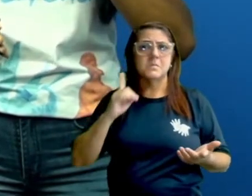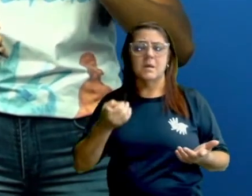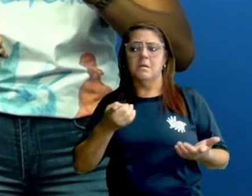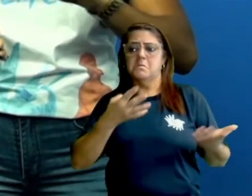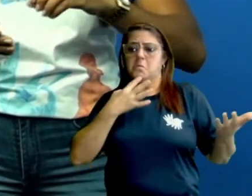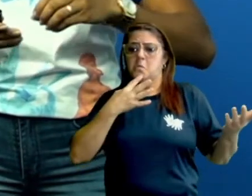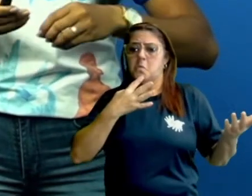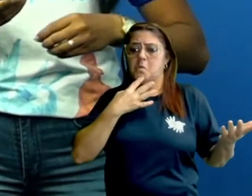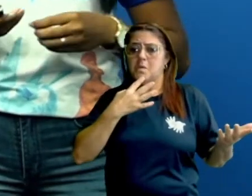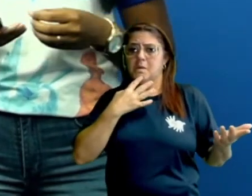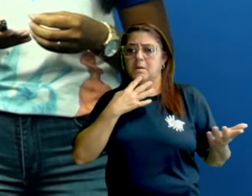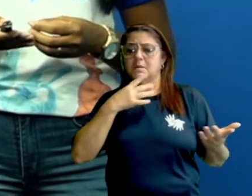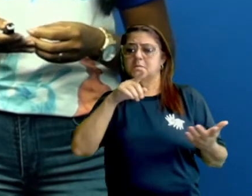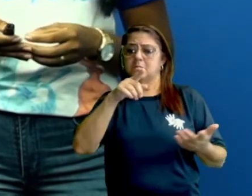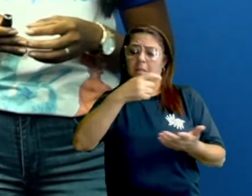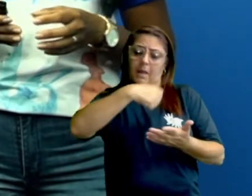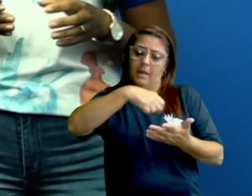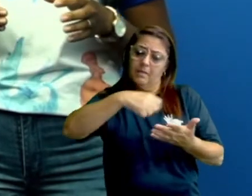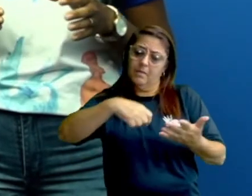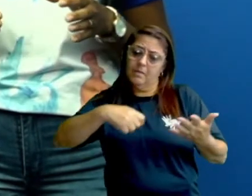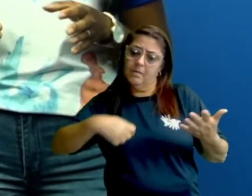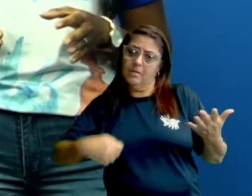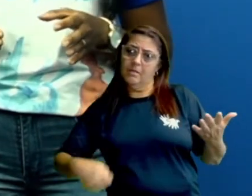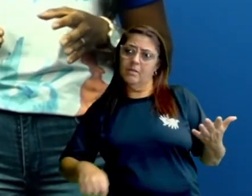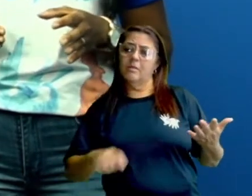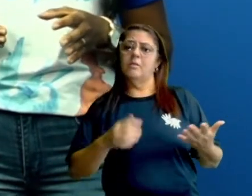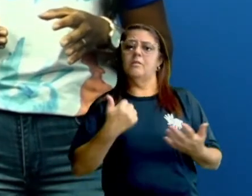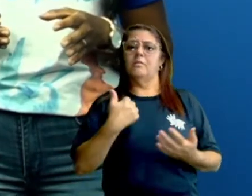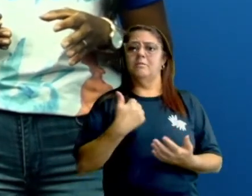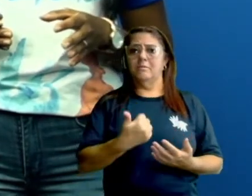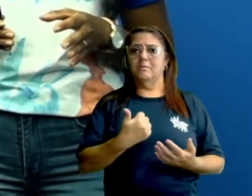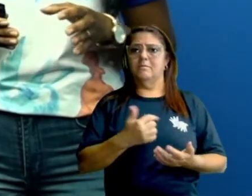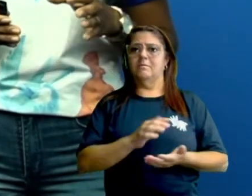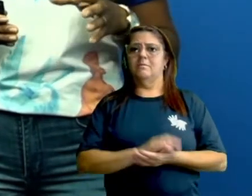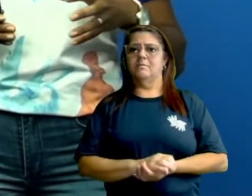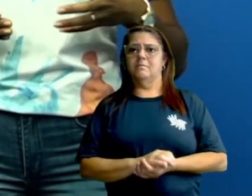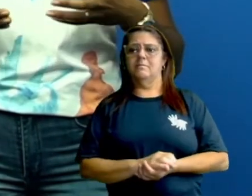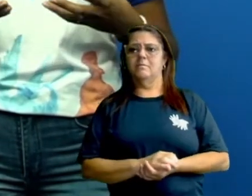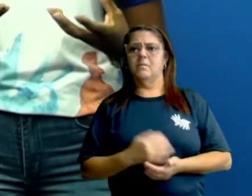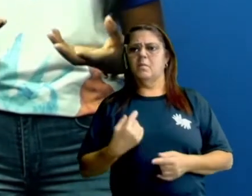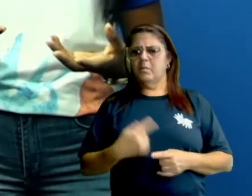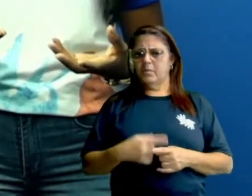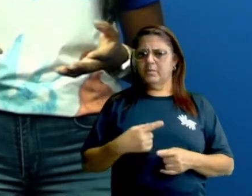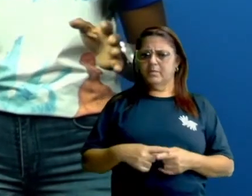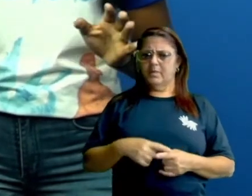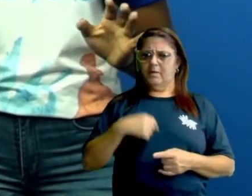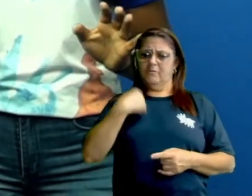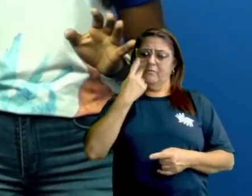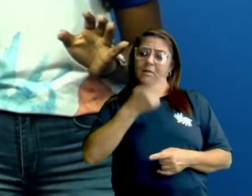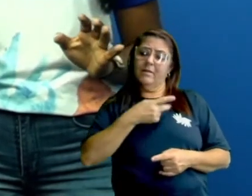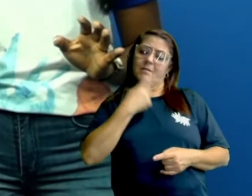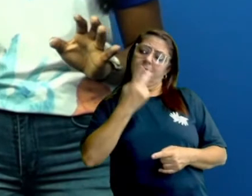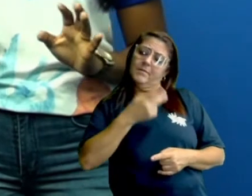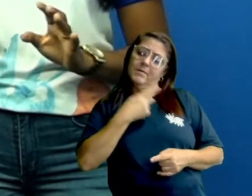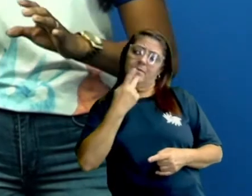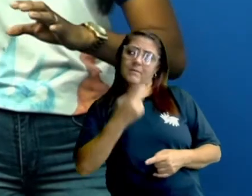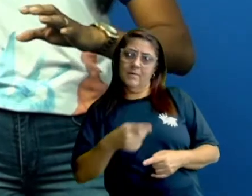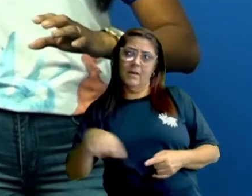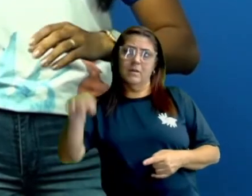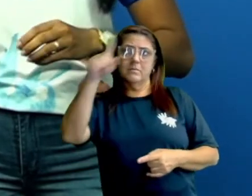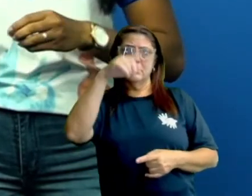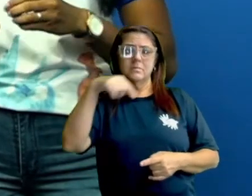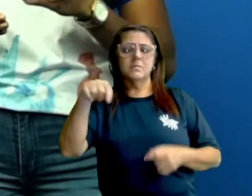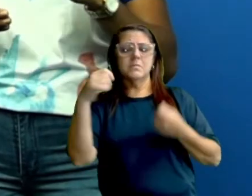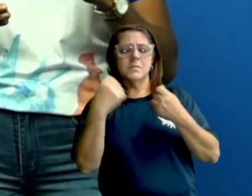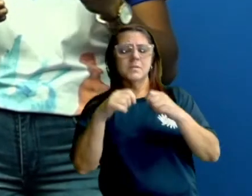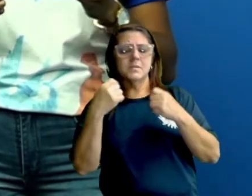ótimo, pontua, pega teu caderno, começa a fazer as tuas anotações. Porque falando, a gente consegue saber,